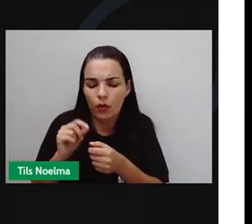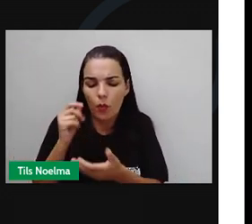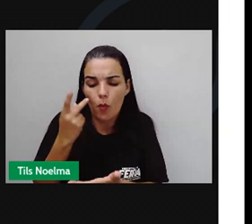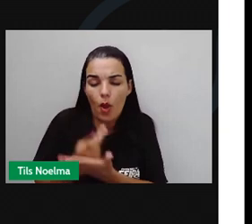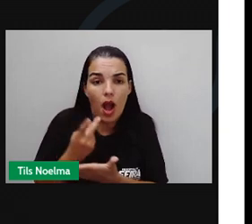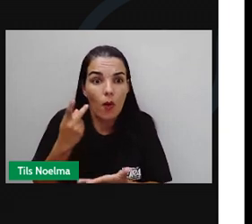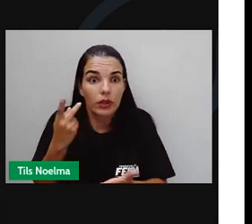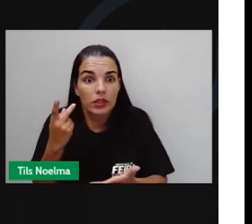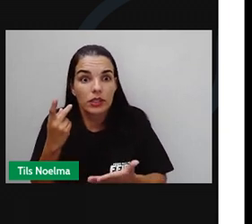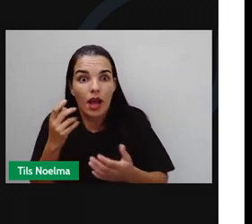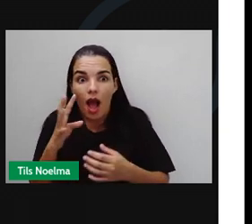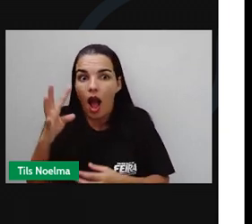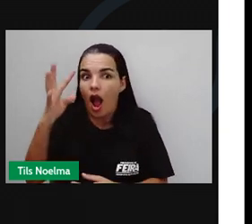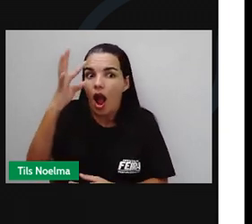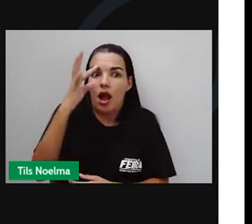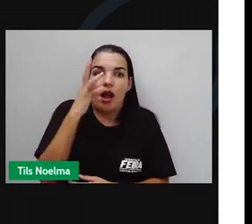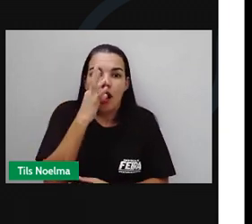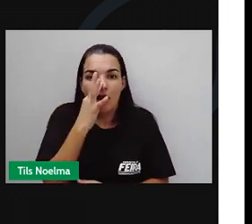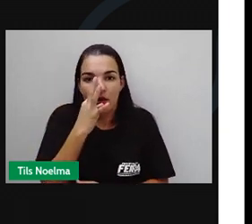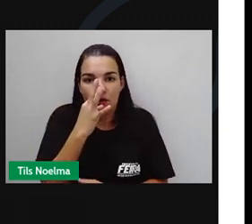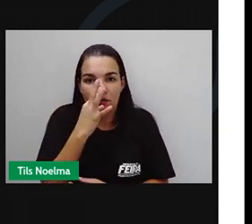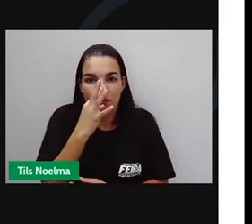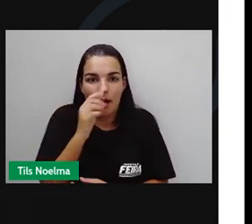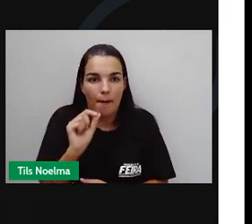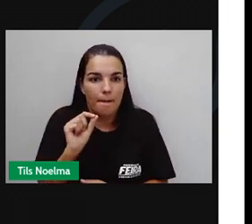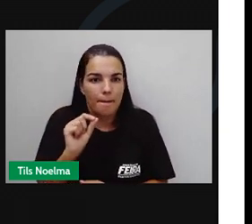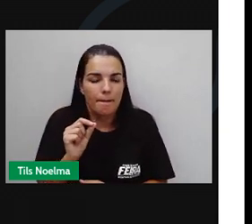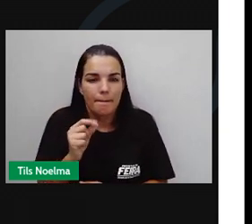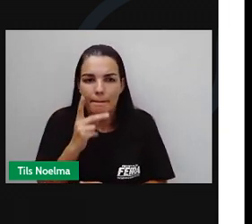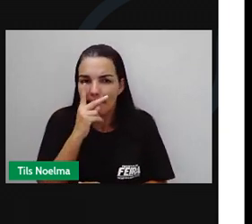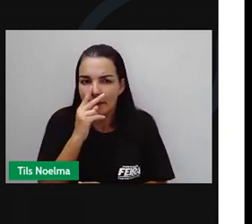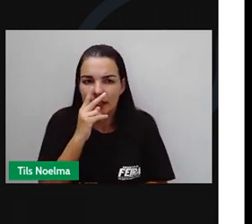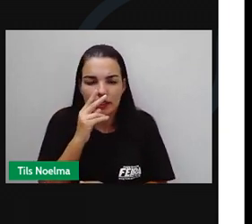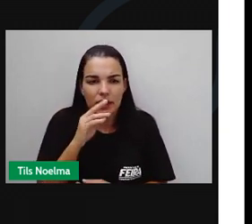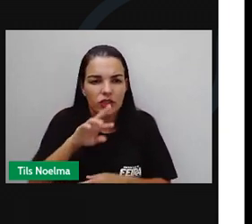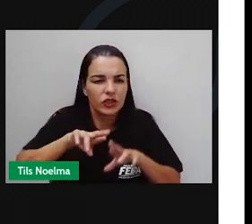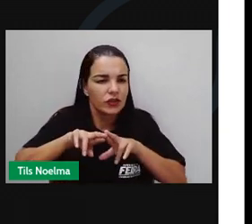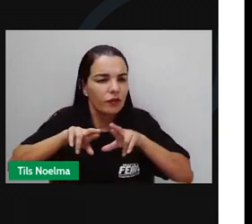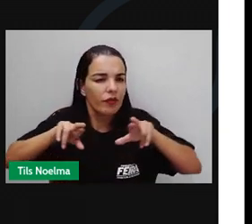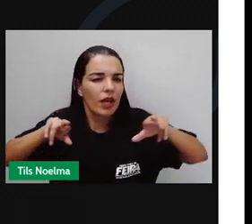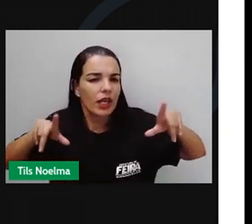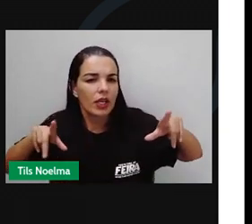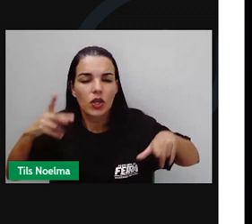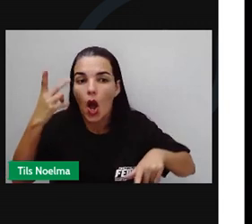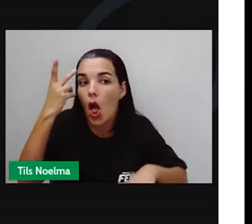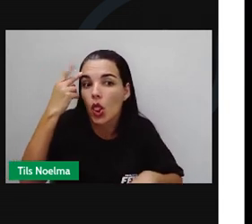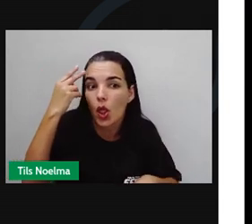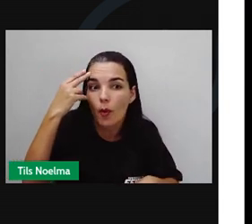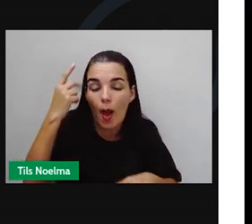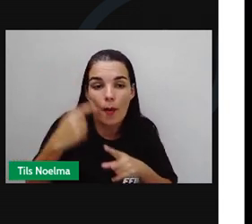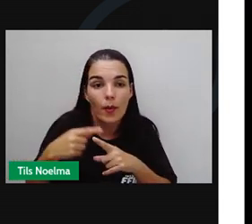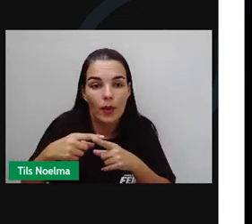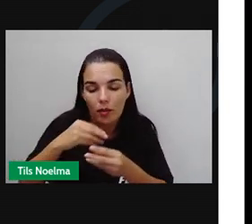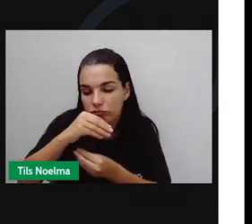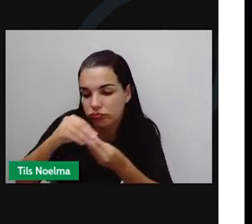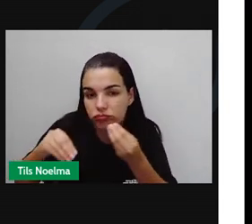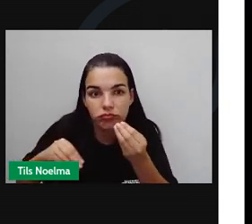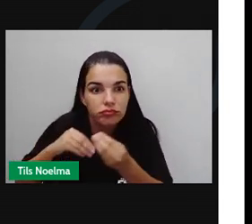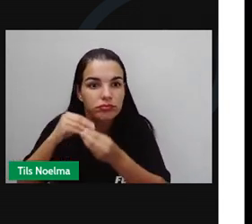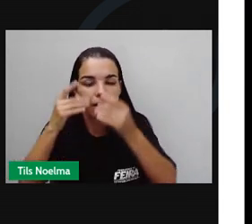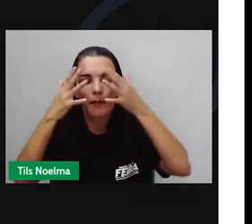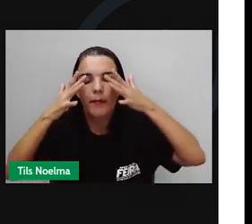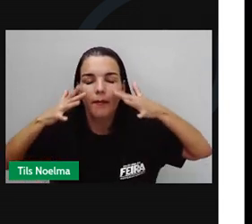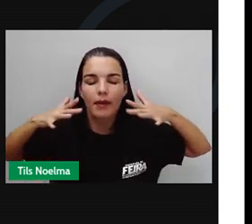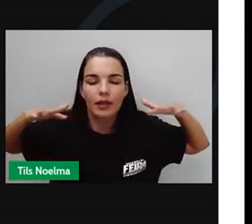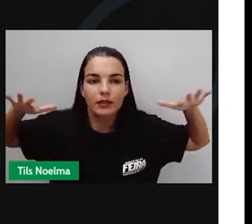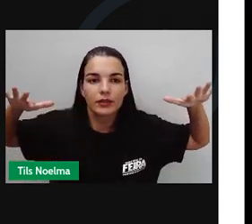fato extraordinário, algo fora do comum que permite que o universo mágico seja revelado e